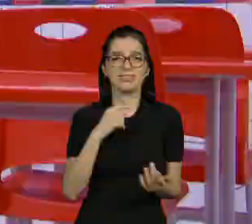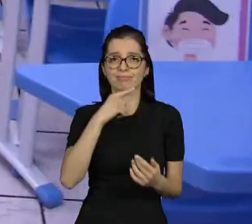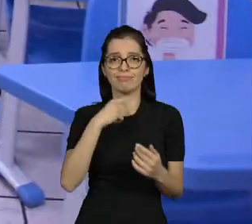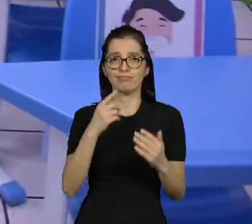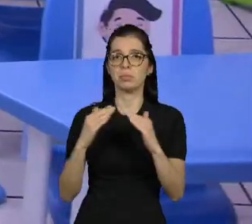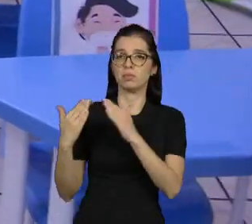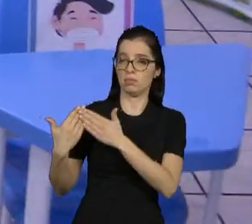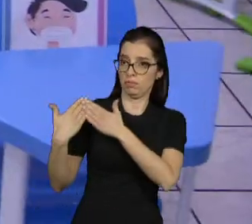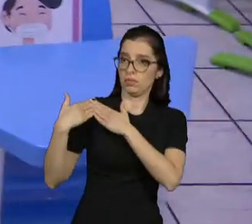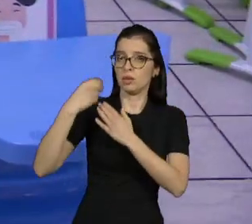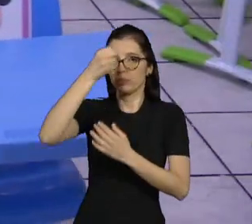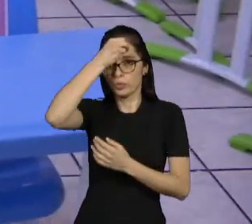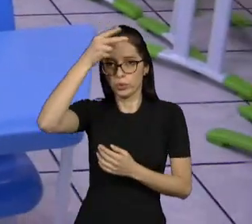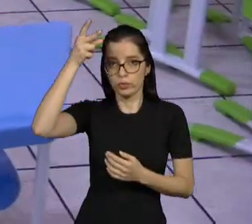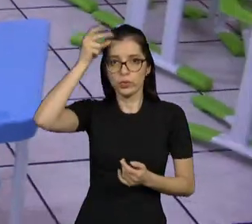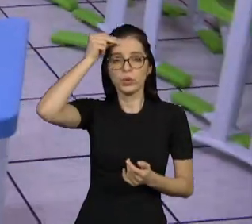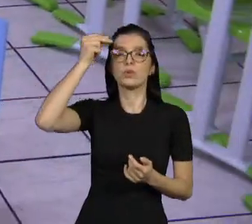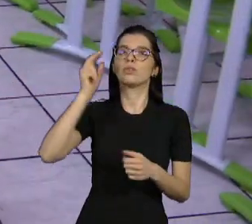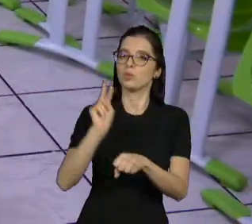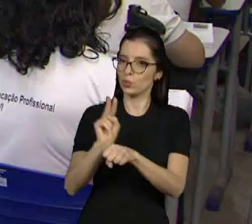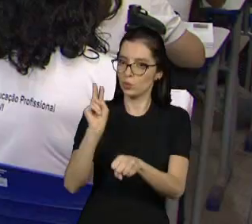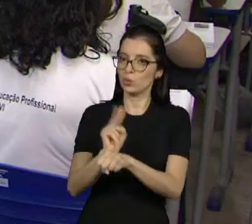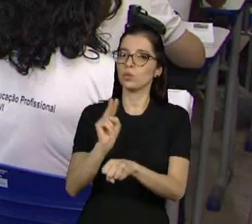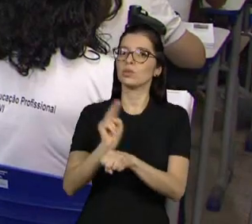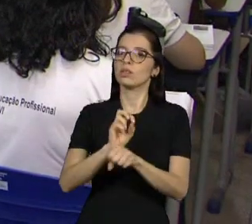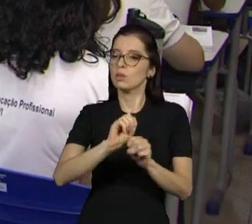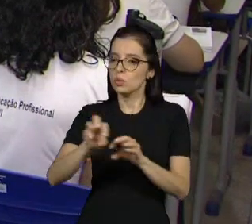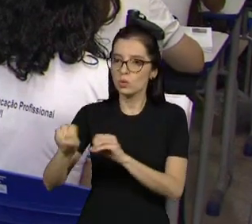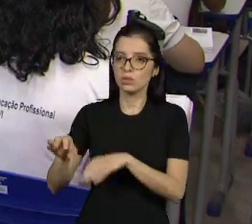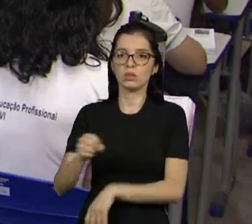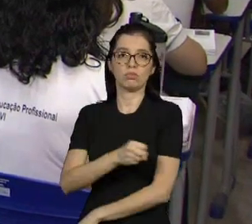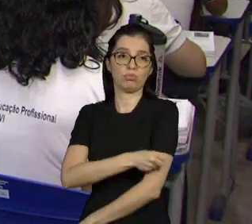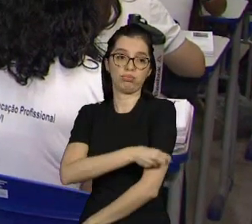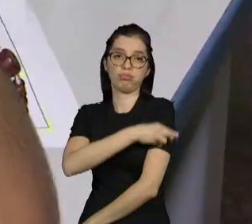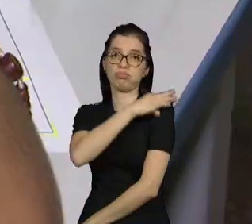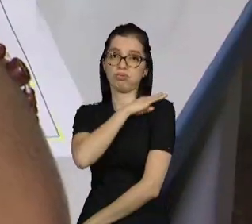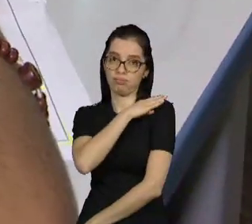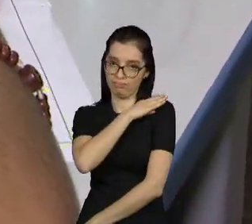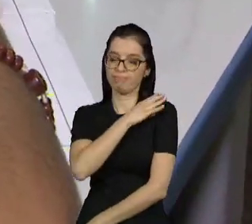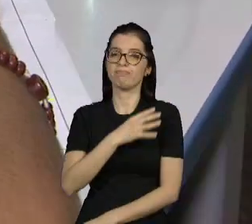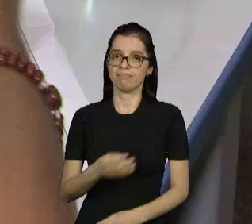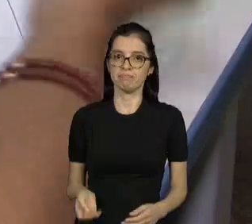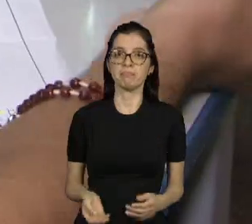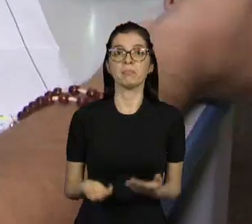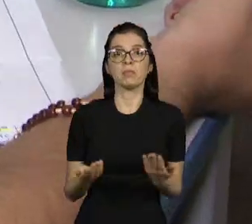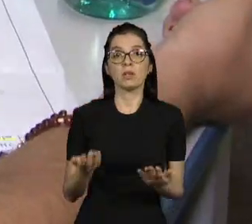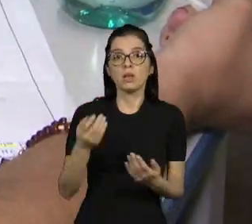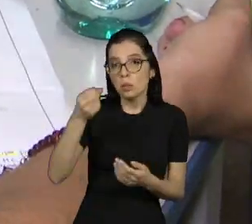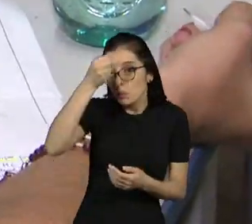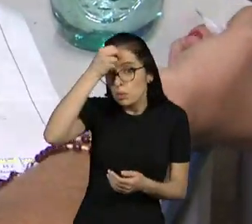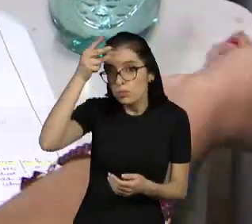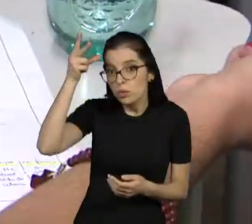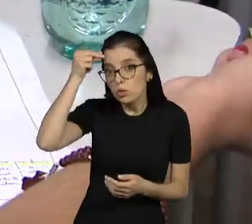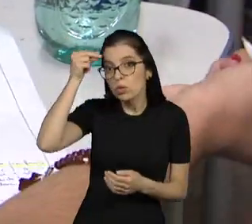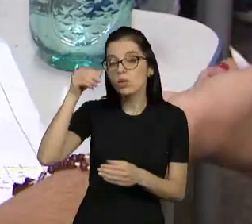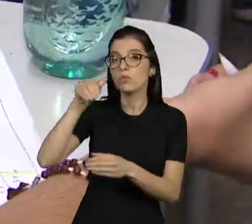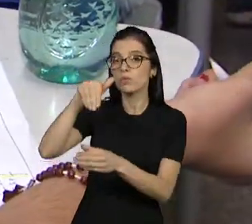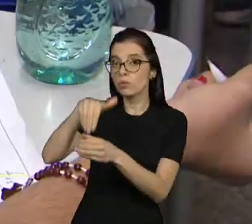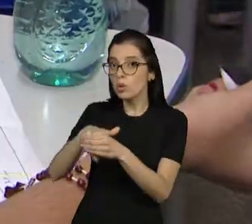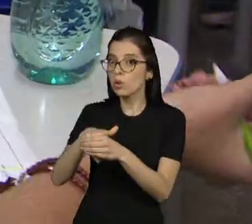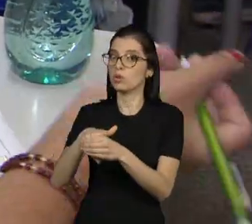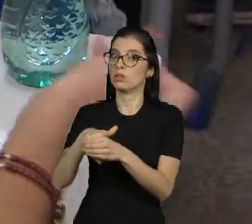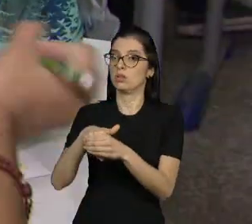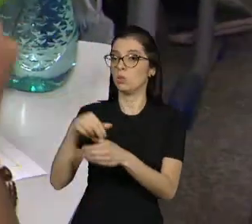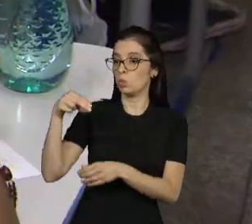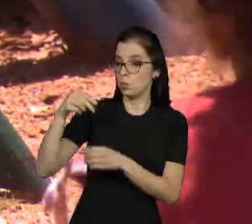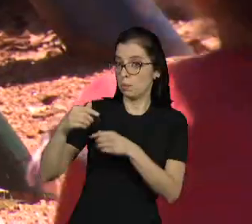das prefeituras cuidar da educação infantil até o último ano do ensino fundamental. E os prefeitos escolhidos na eleição de novembro terão